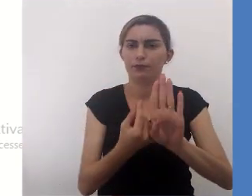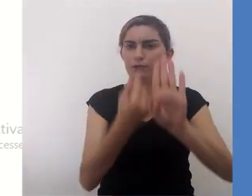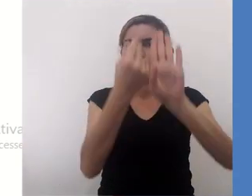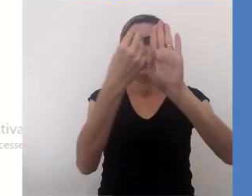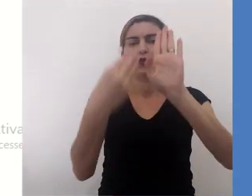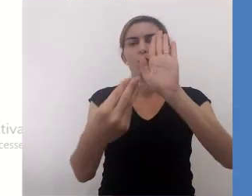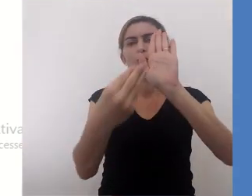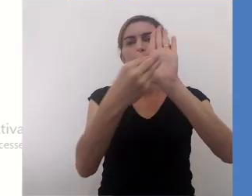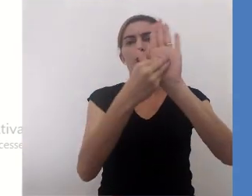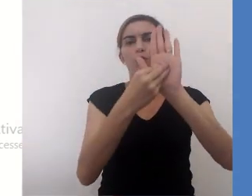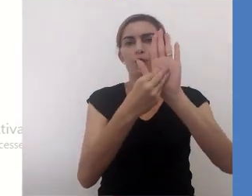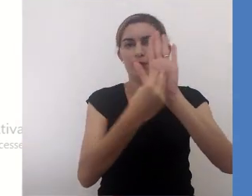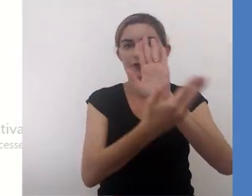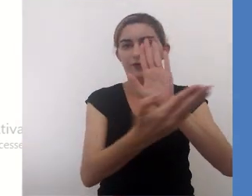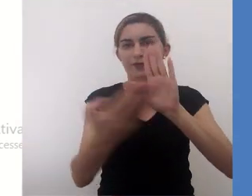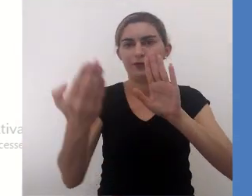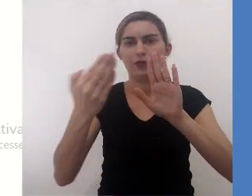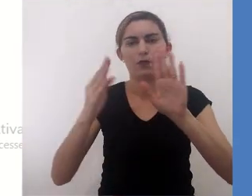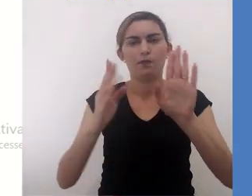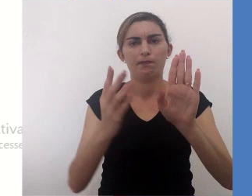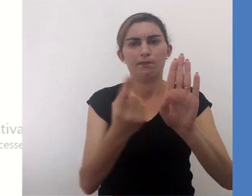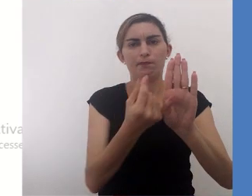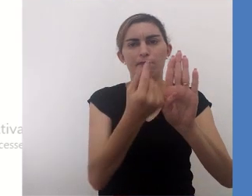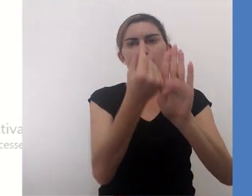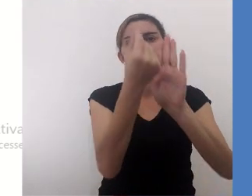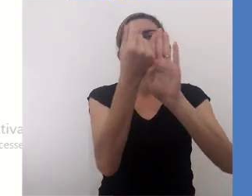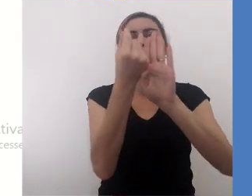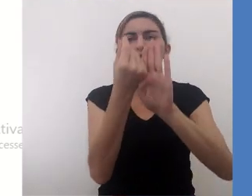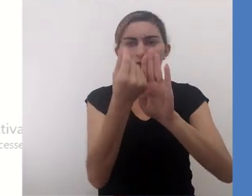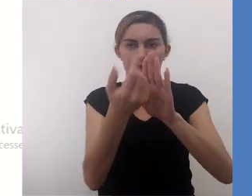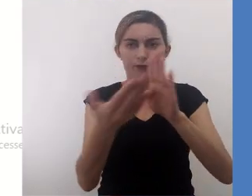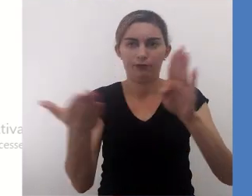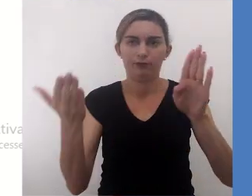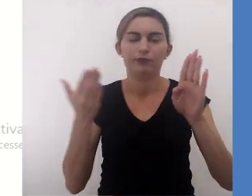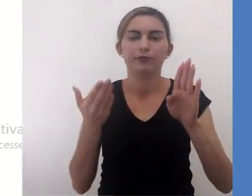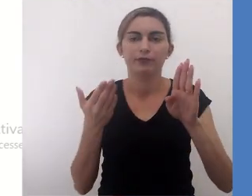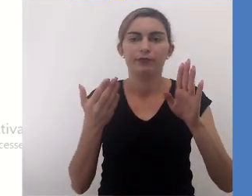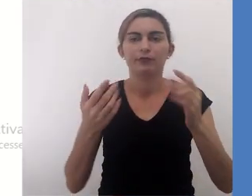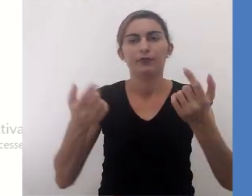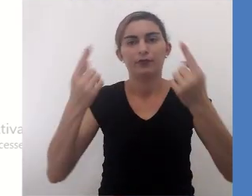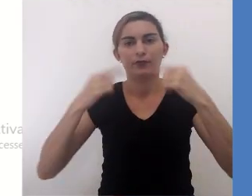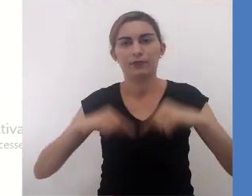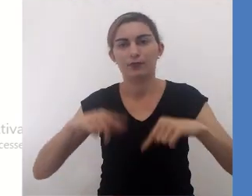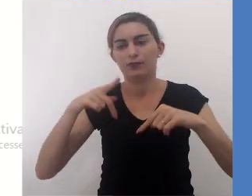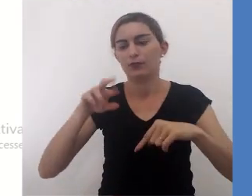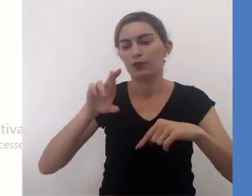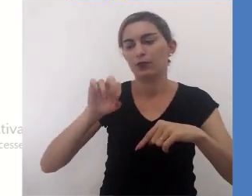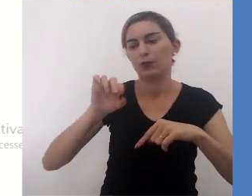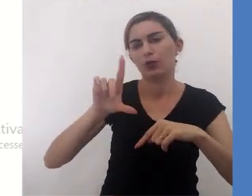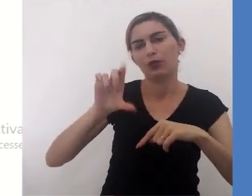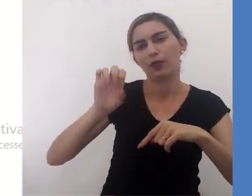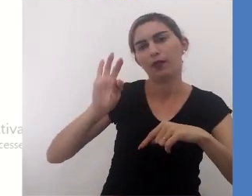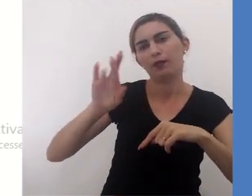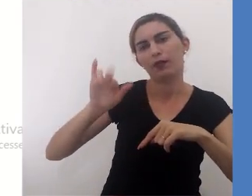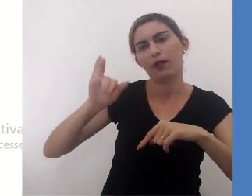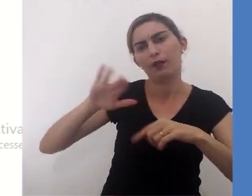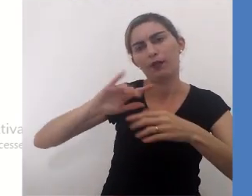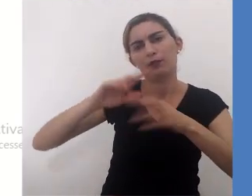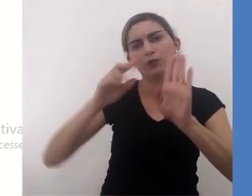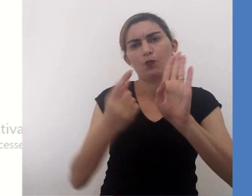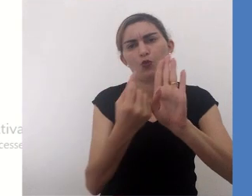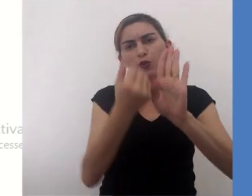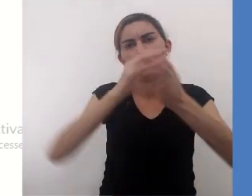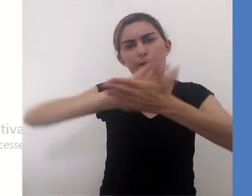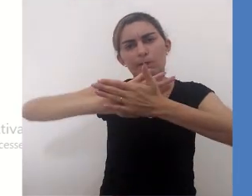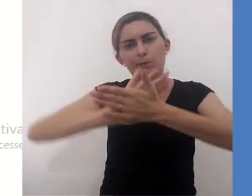um lado, burguesia, né? Do outro embaixo, proletariado. Burguesia explora os trabalhadores